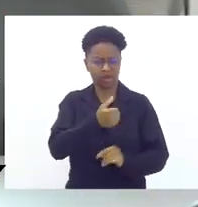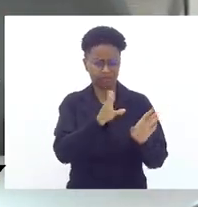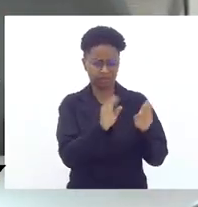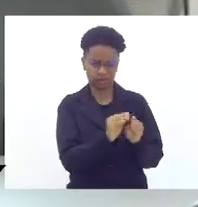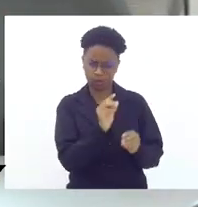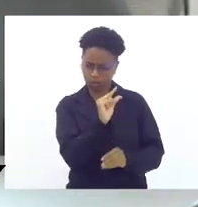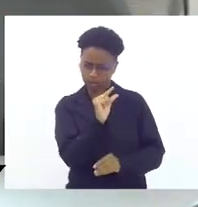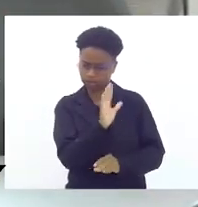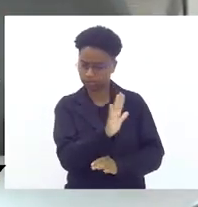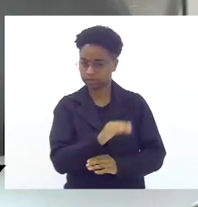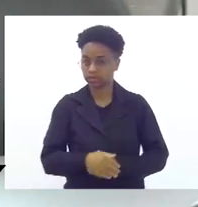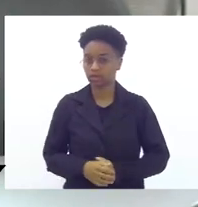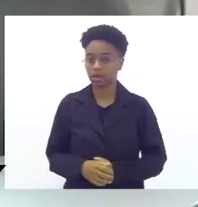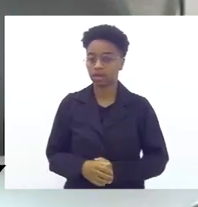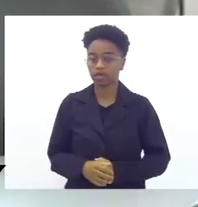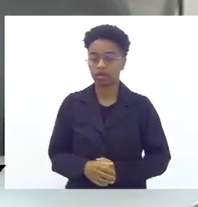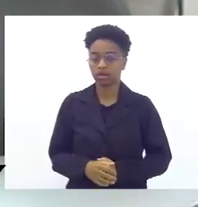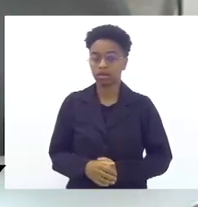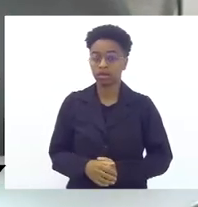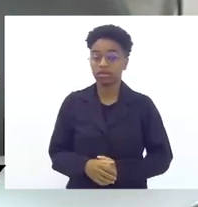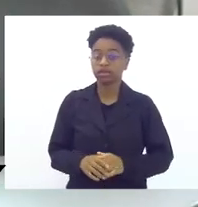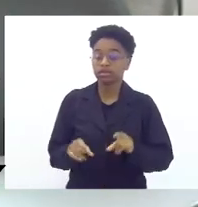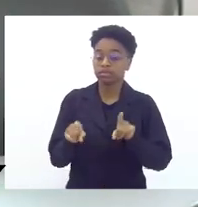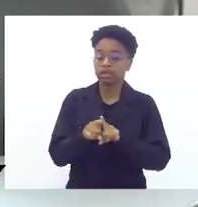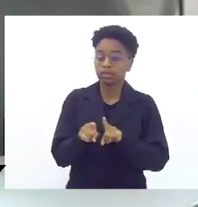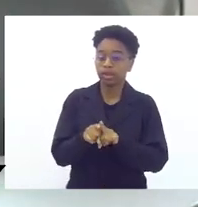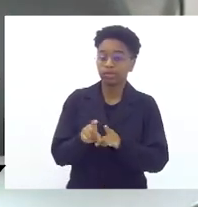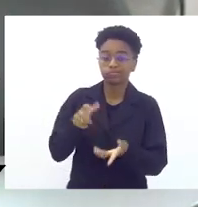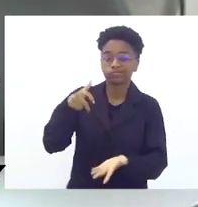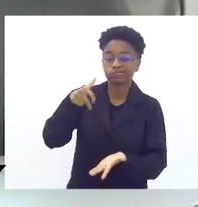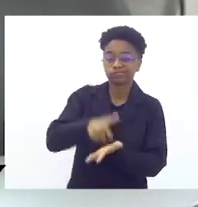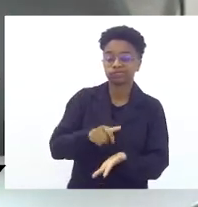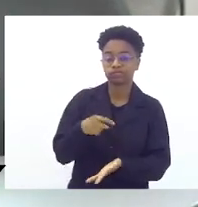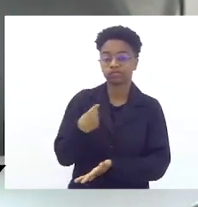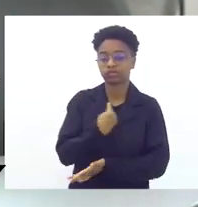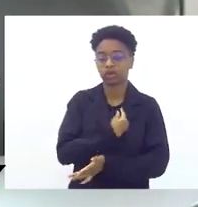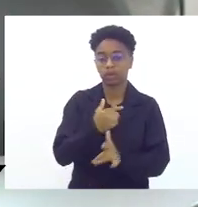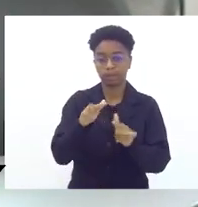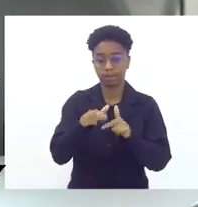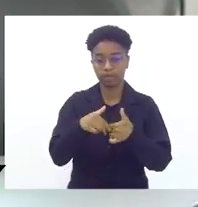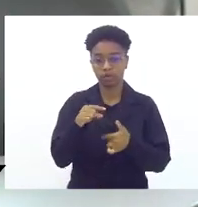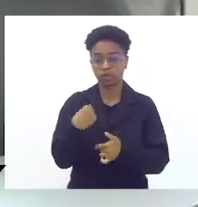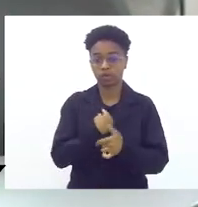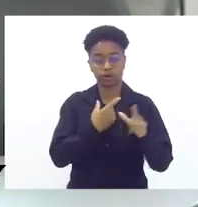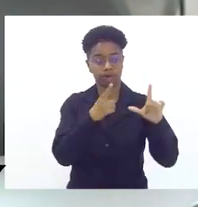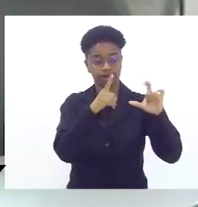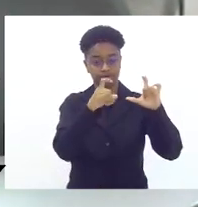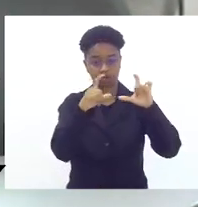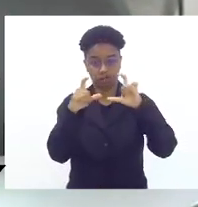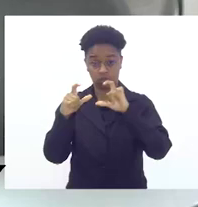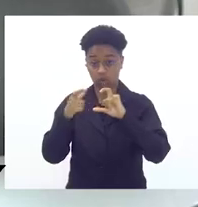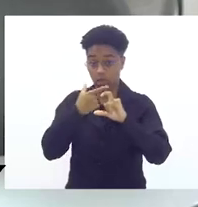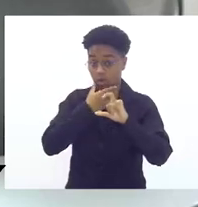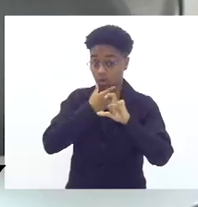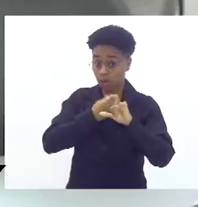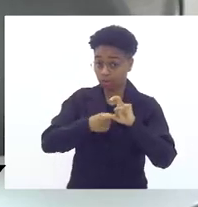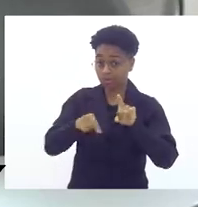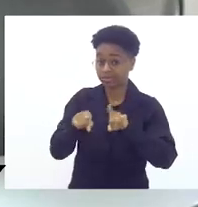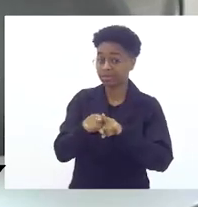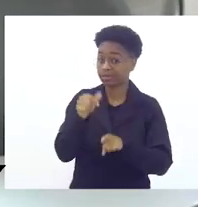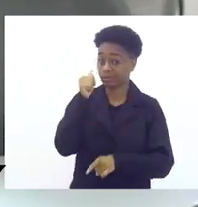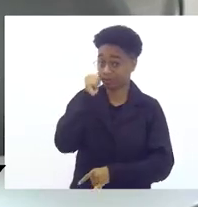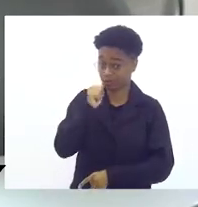só um pouquinho é de nos Conde nar através da nossas fotos homens e mulheres